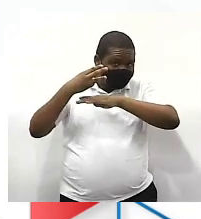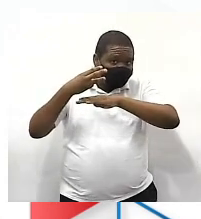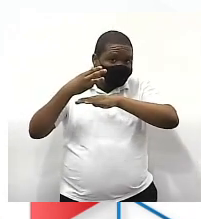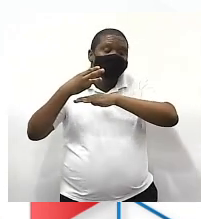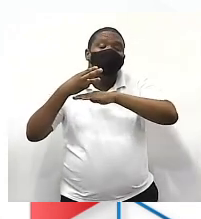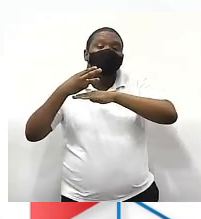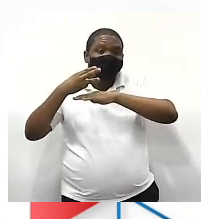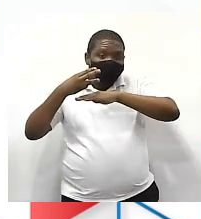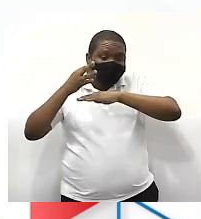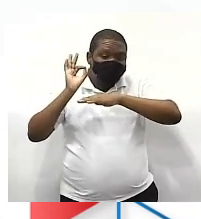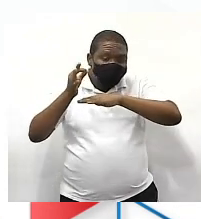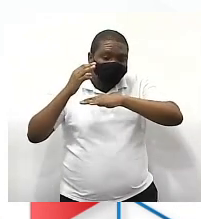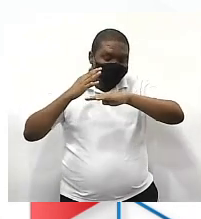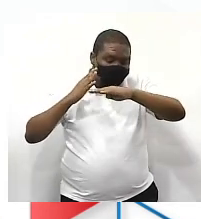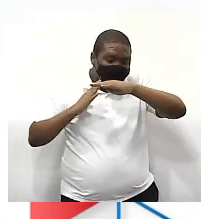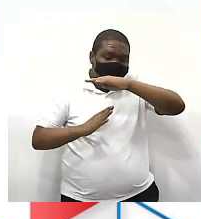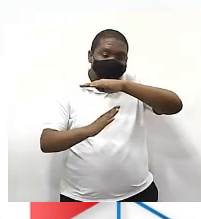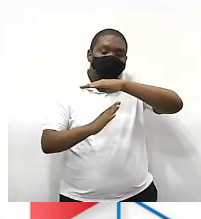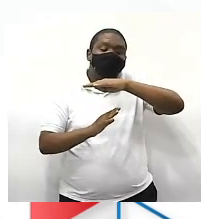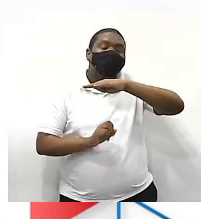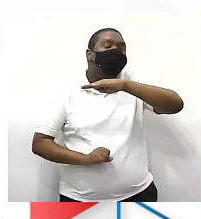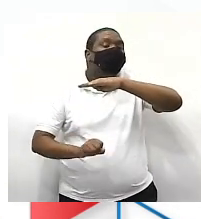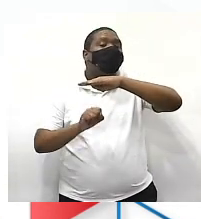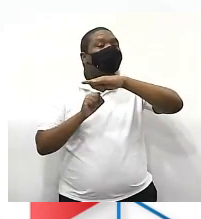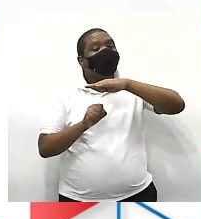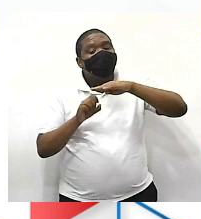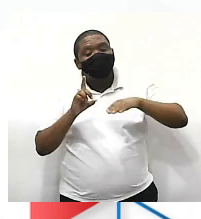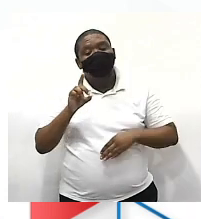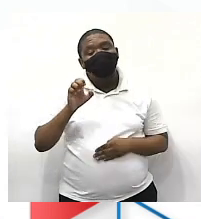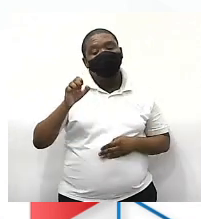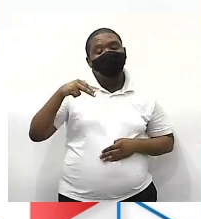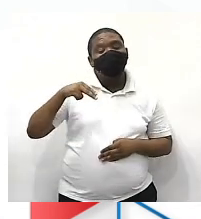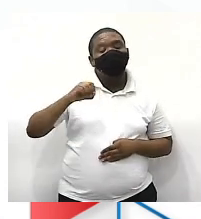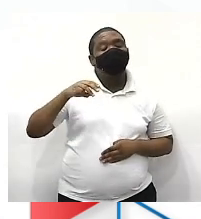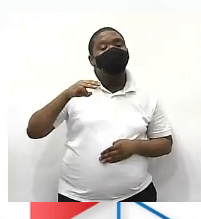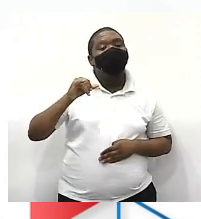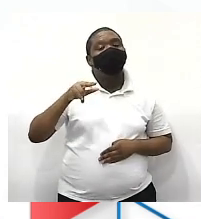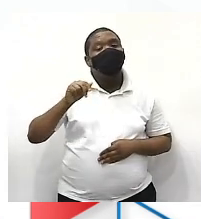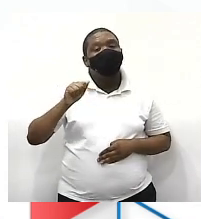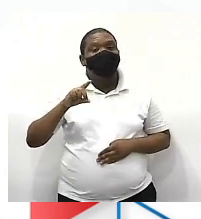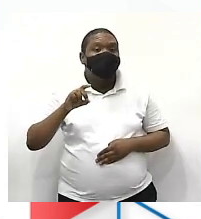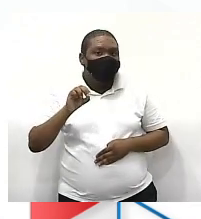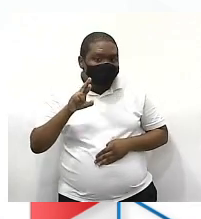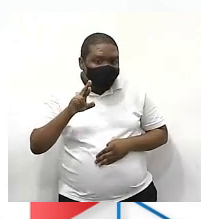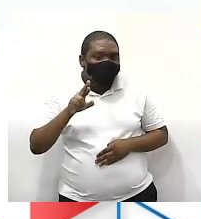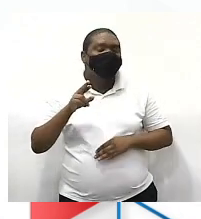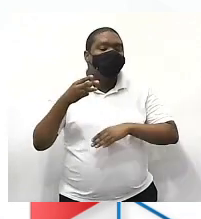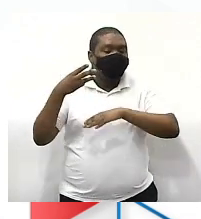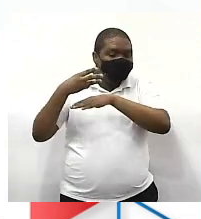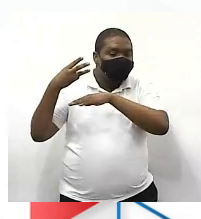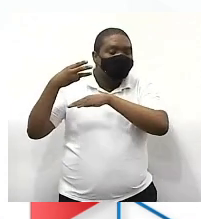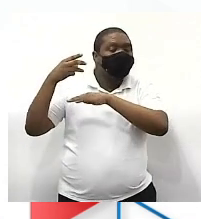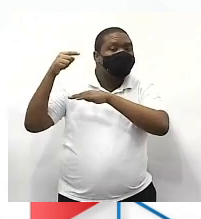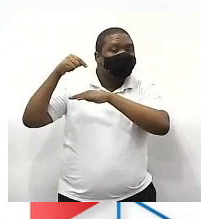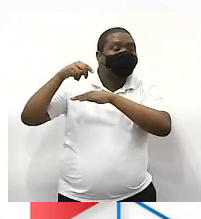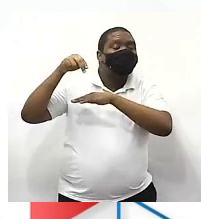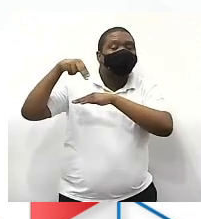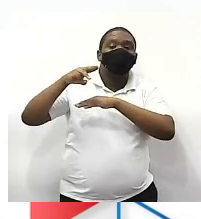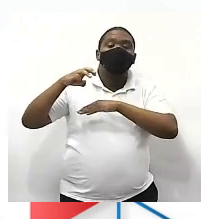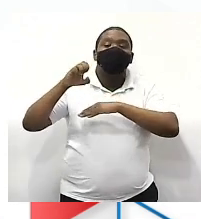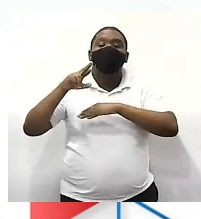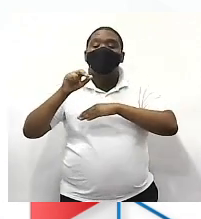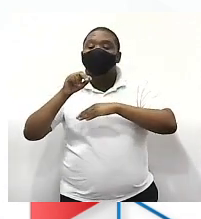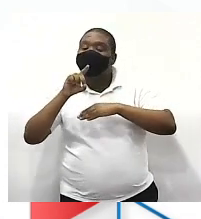o numerador, e a parte de baixo a gente chama de denominador, ok? O numerador indica